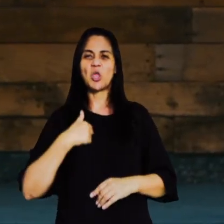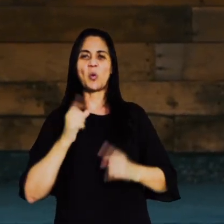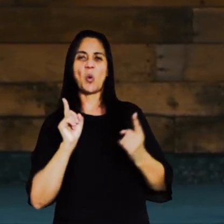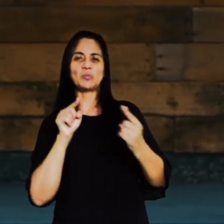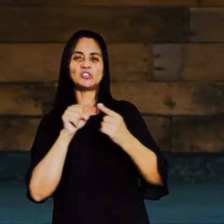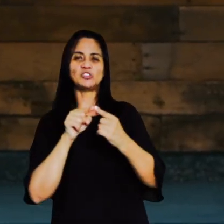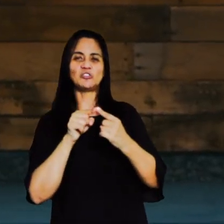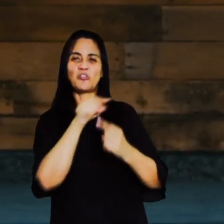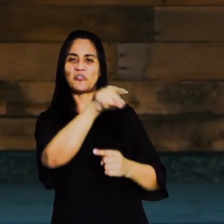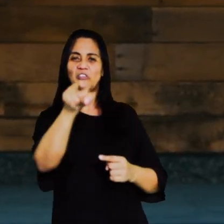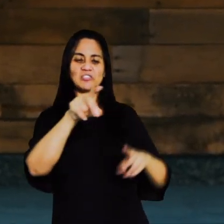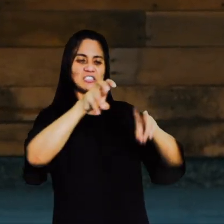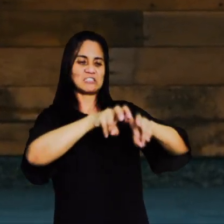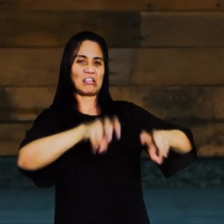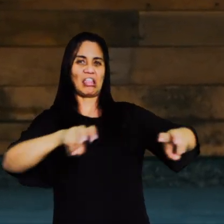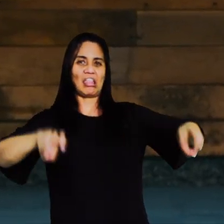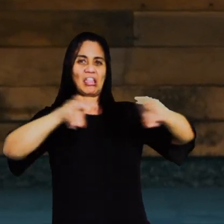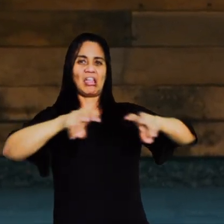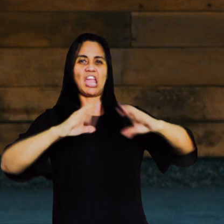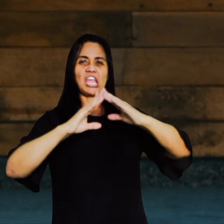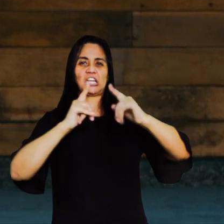céu.